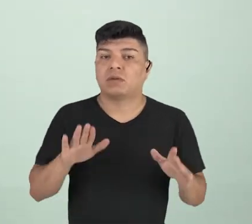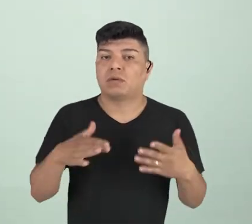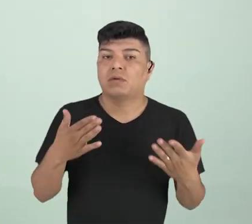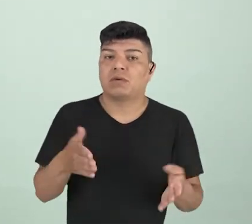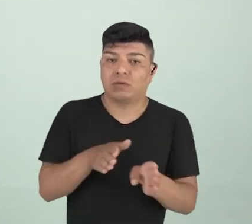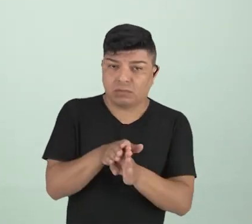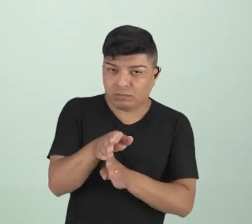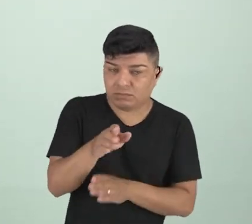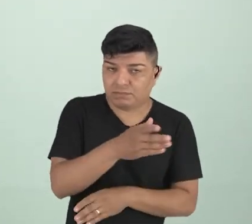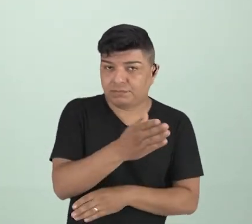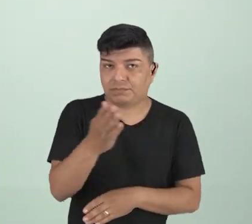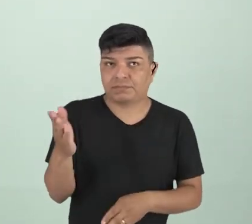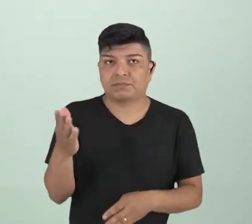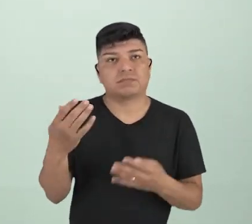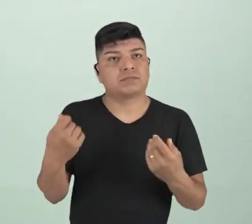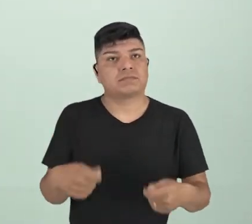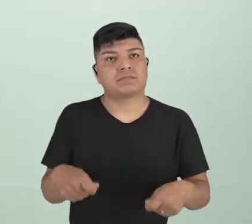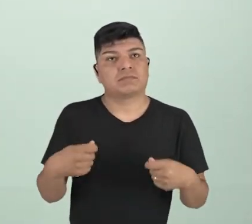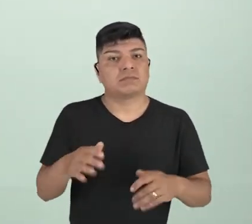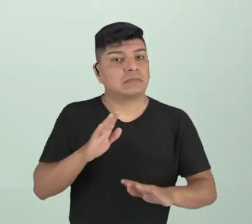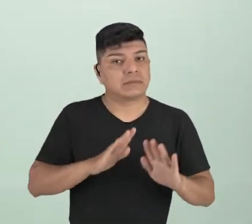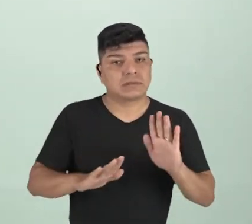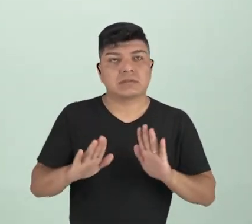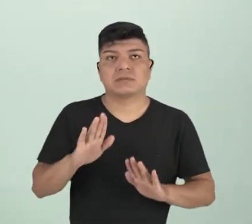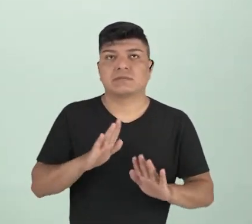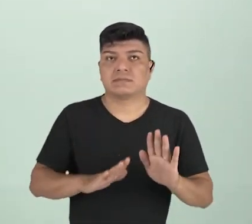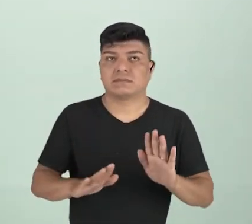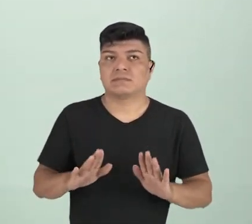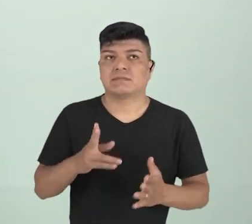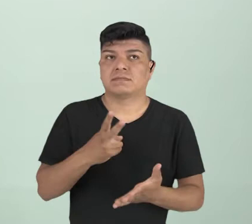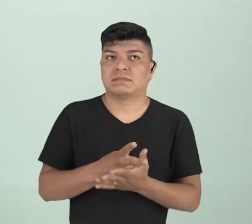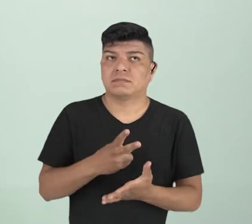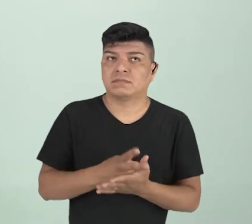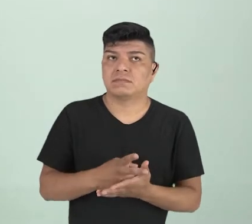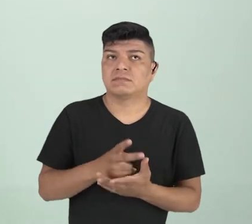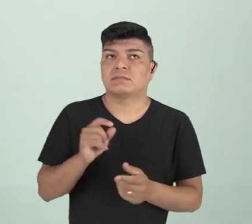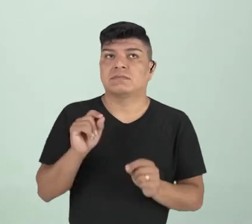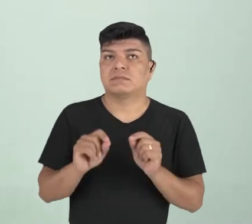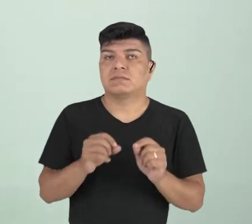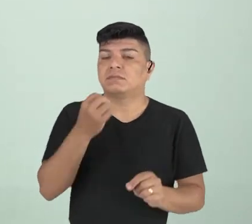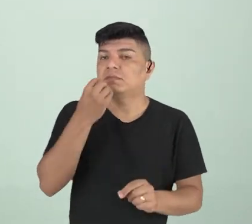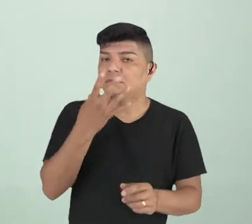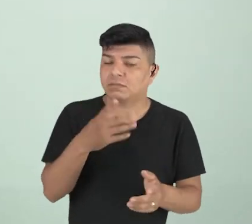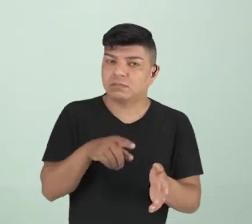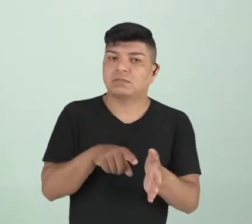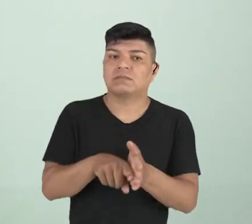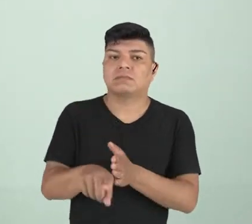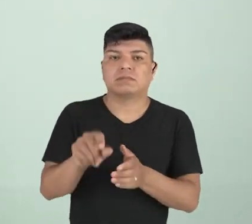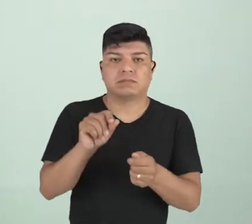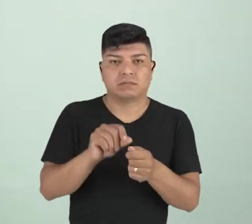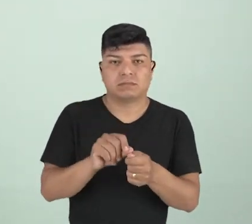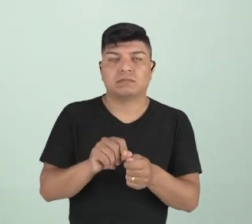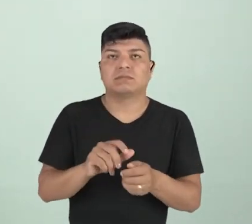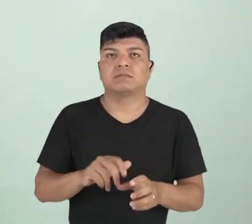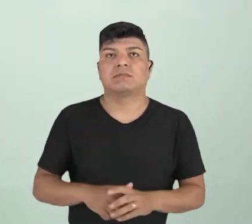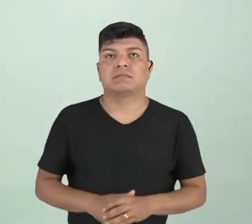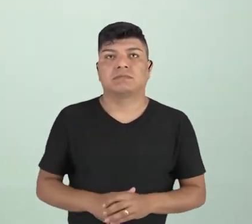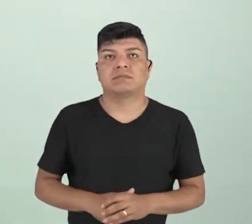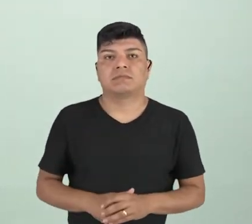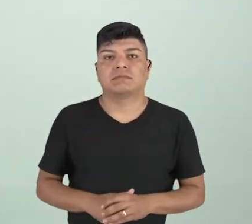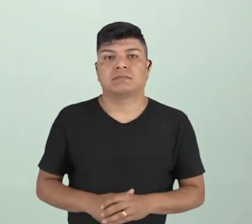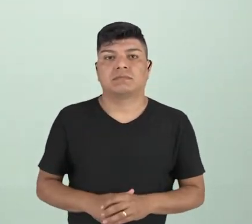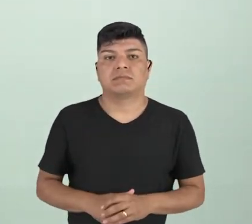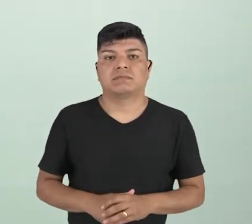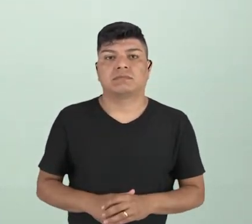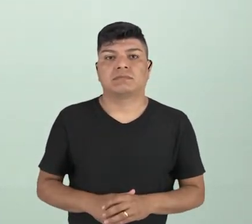dica? Primeiro, você precisa ser criterioso. Você deve fazer uma boa pergunta, né? Ali na